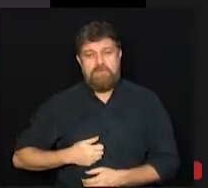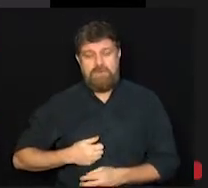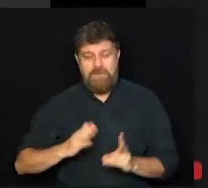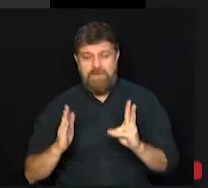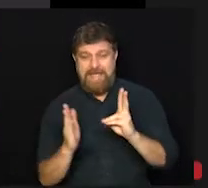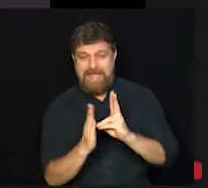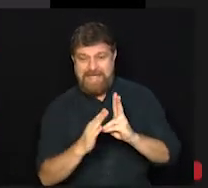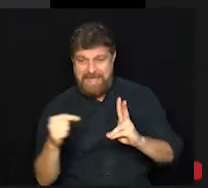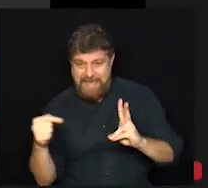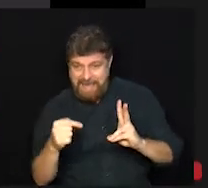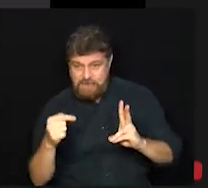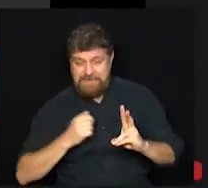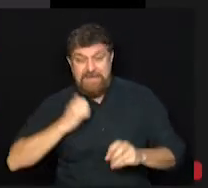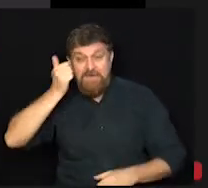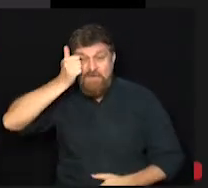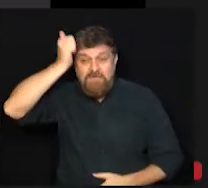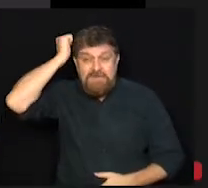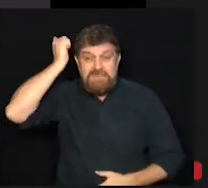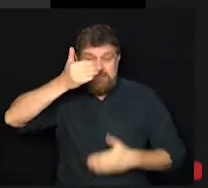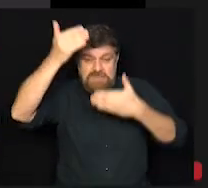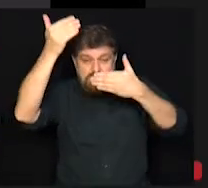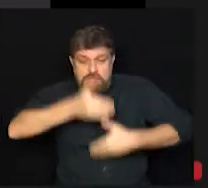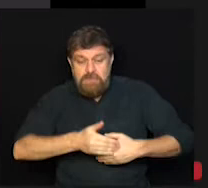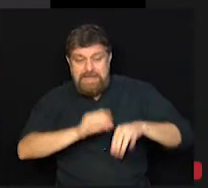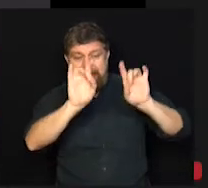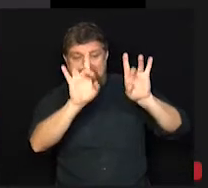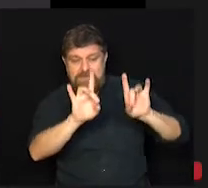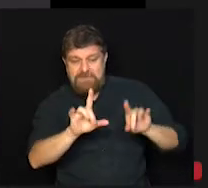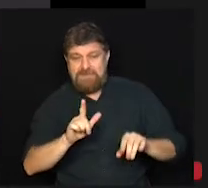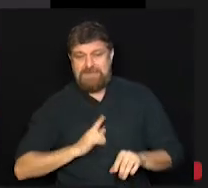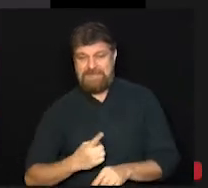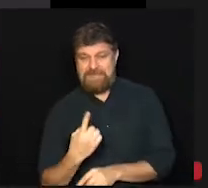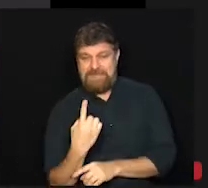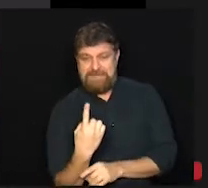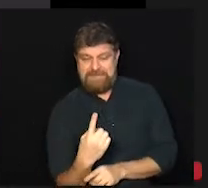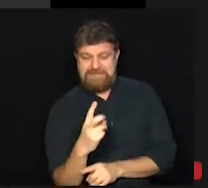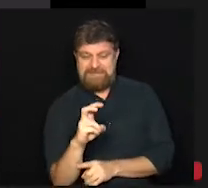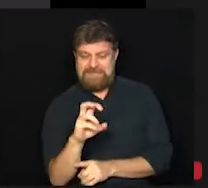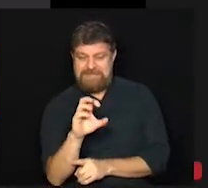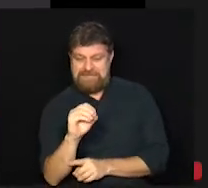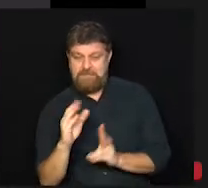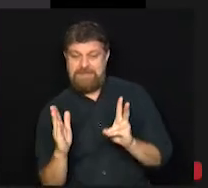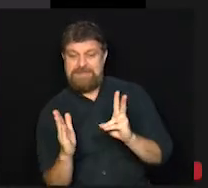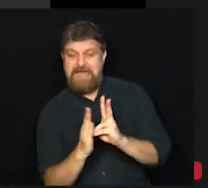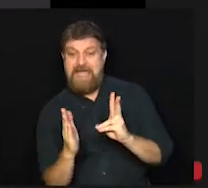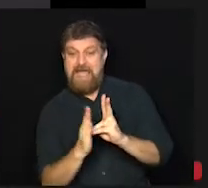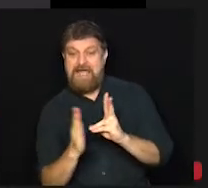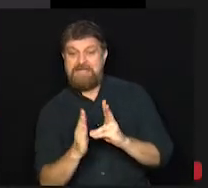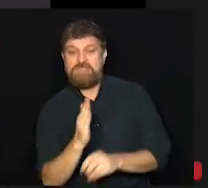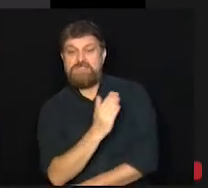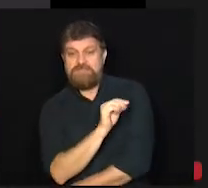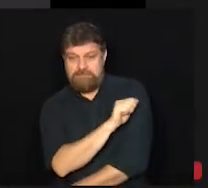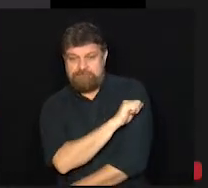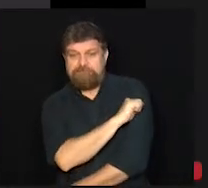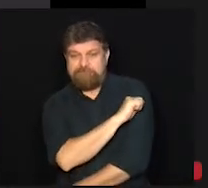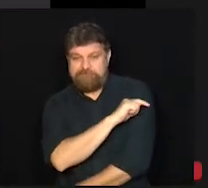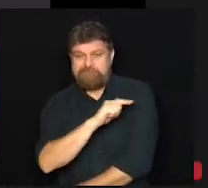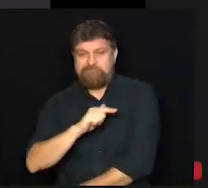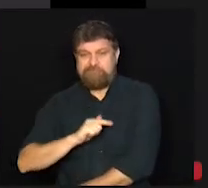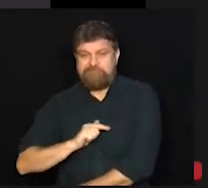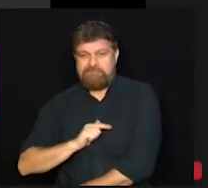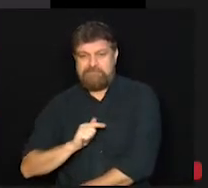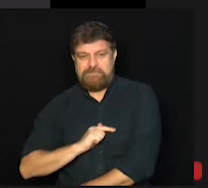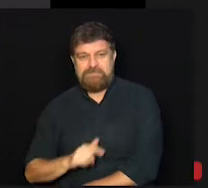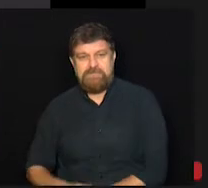indígenas, que tem trazido, então, hoje já são 150 indígenas vindos com